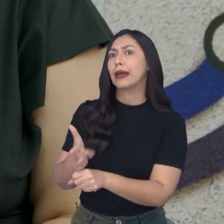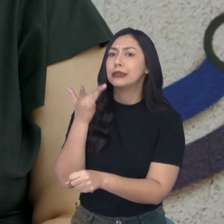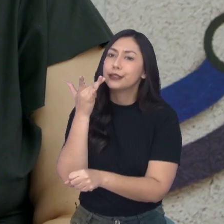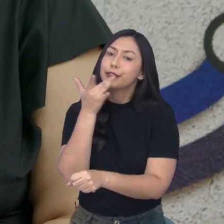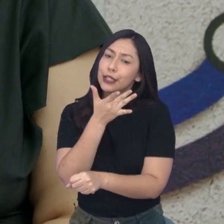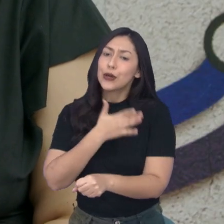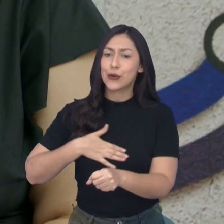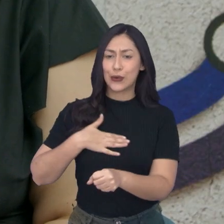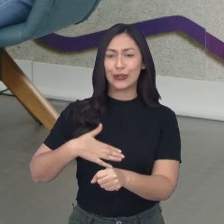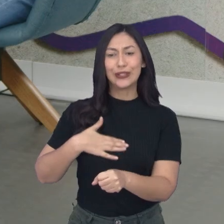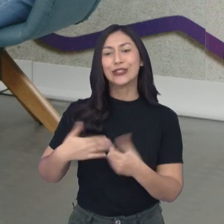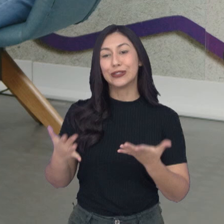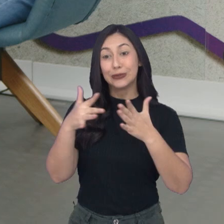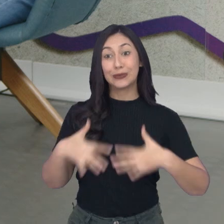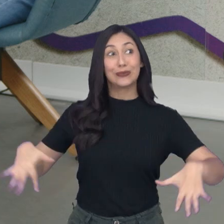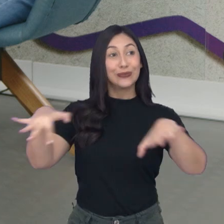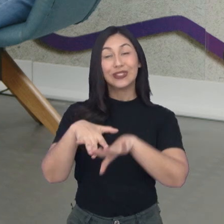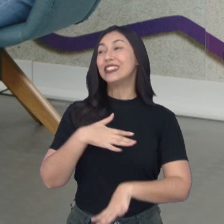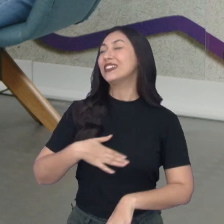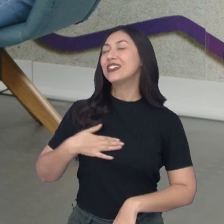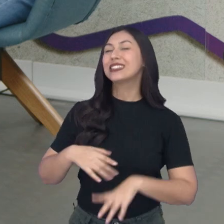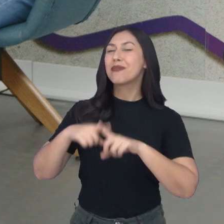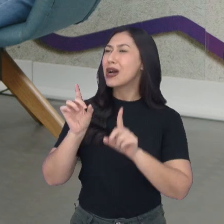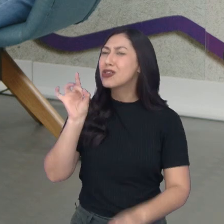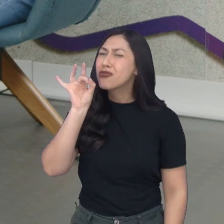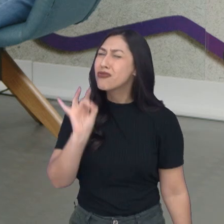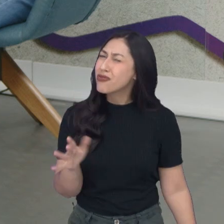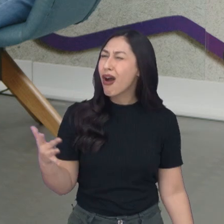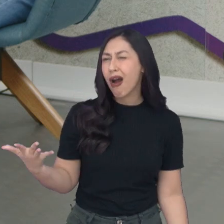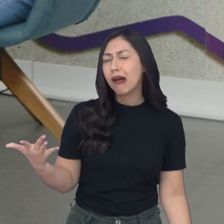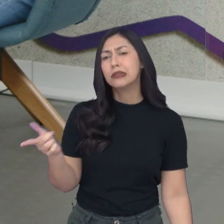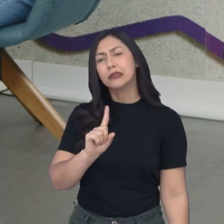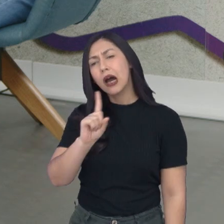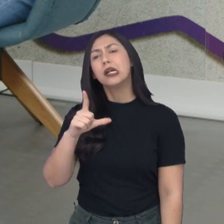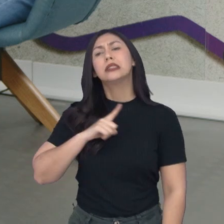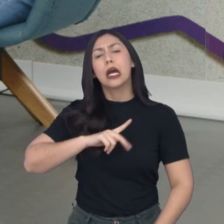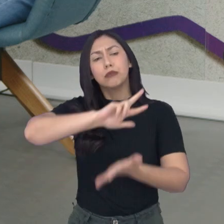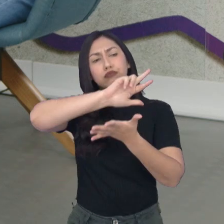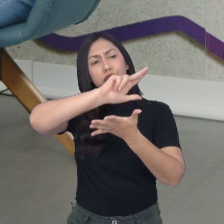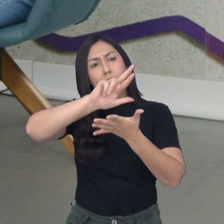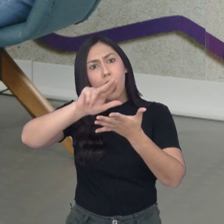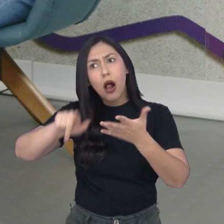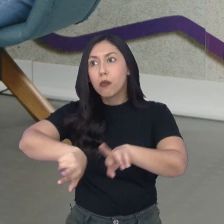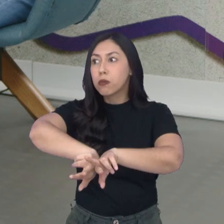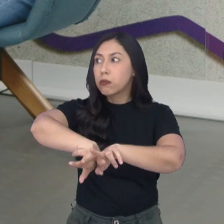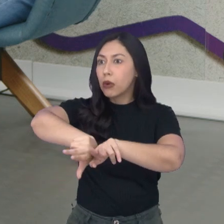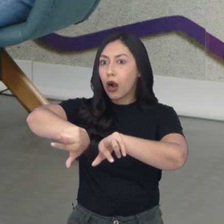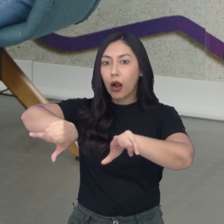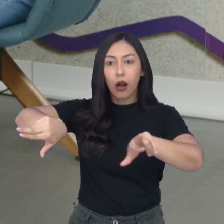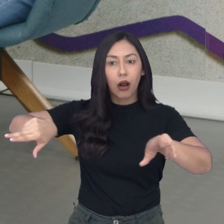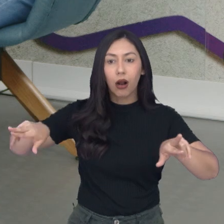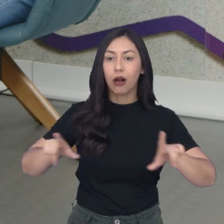batata é o símbolo da paz mundial, né? Mas não é só isso que tem. A gente tem um mercado, uma vasta lista